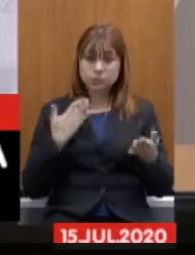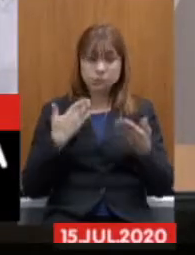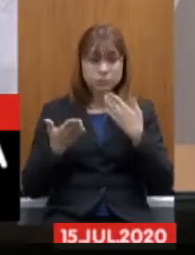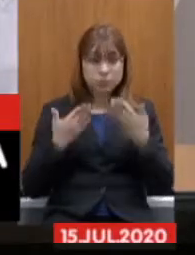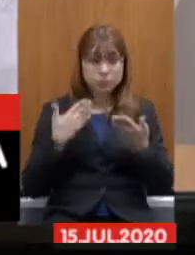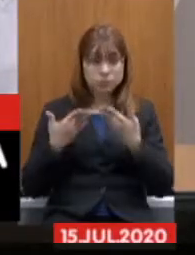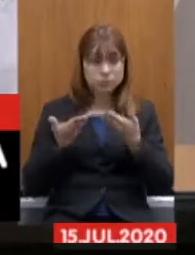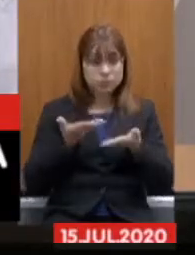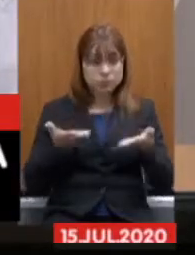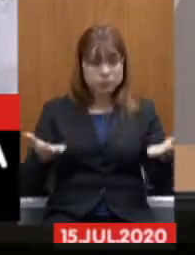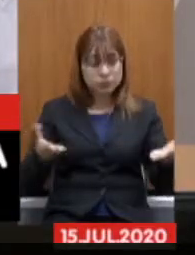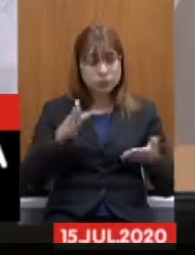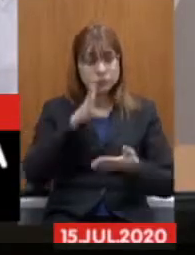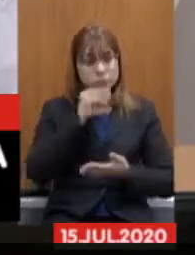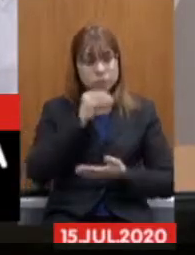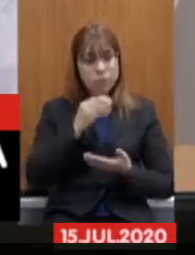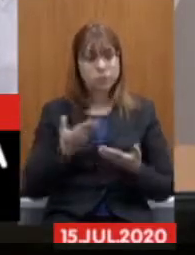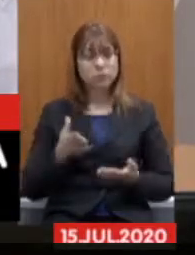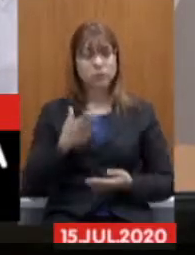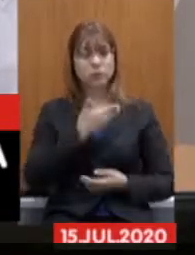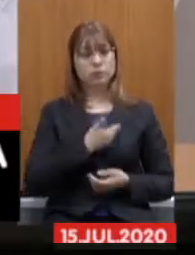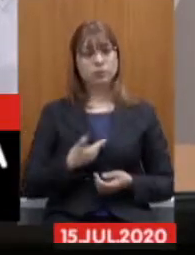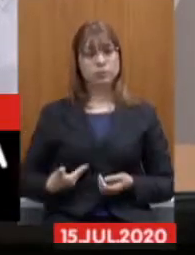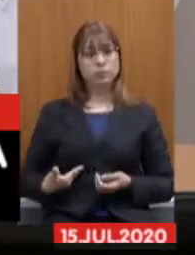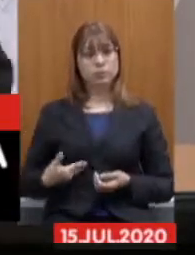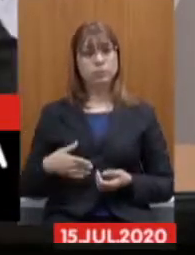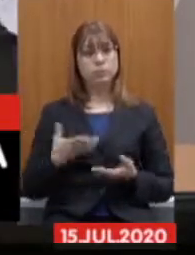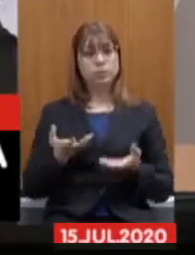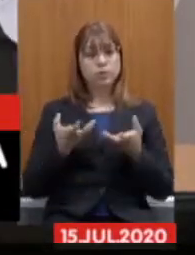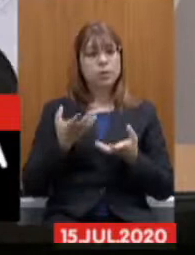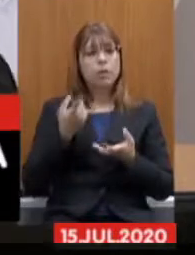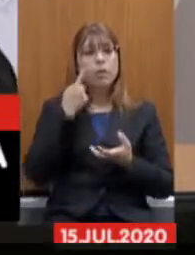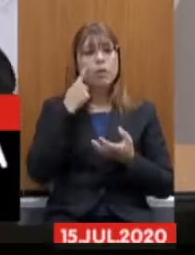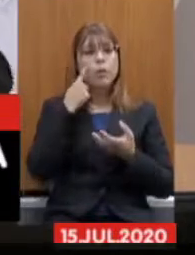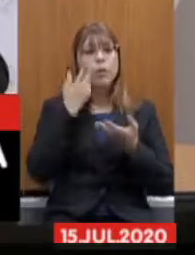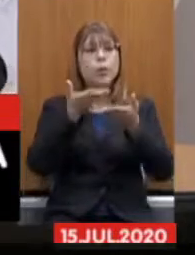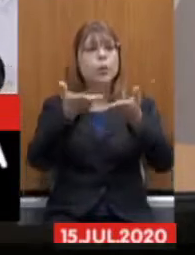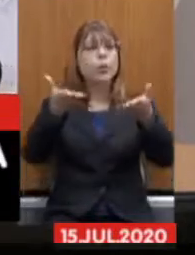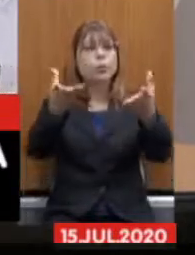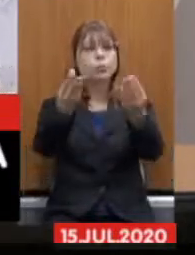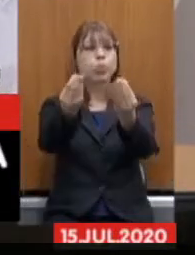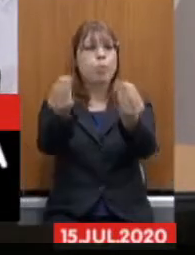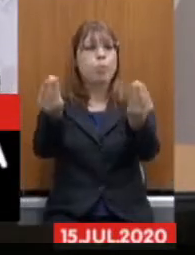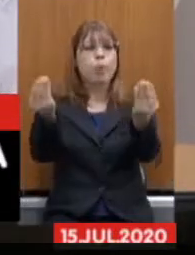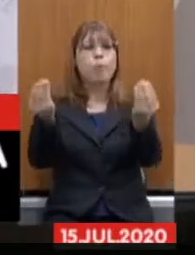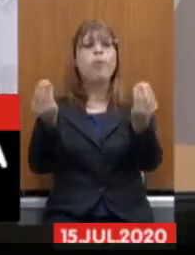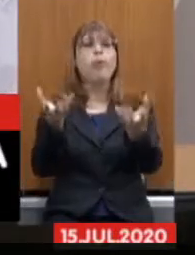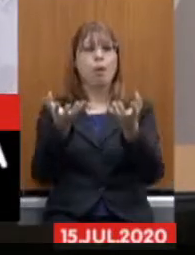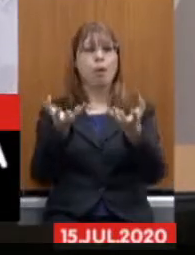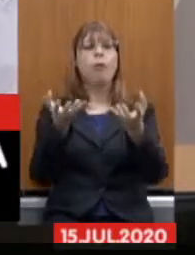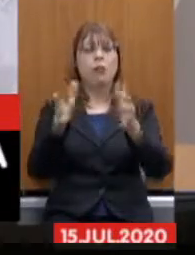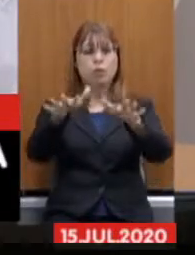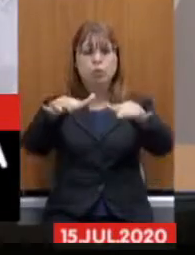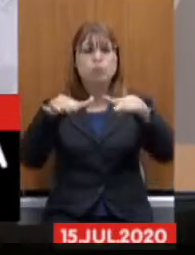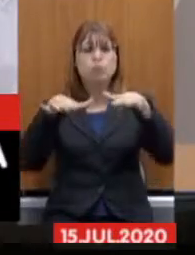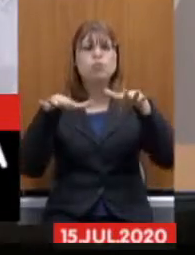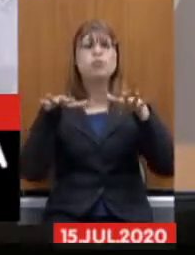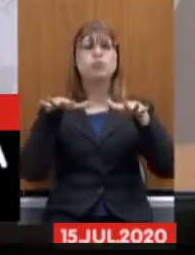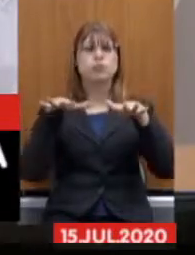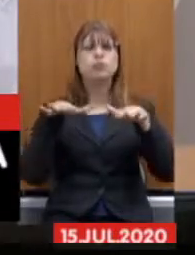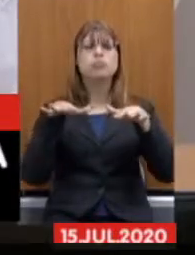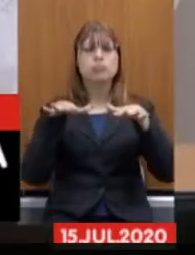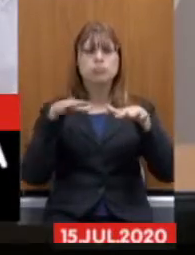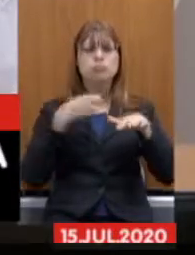com os trabalhadores com servidores nós queremos ver se plenário cheio com a participação